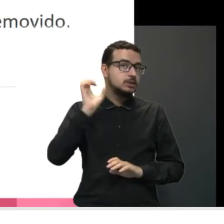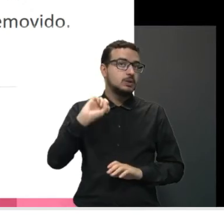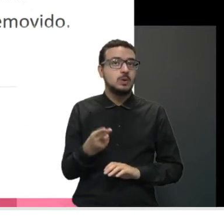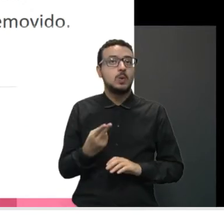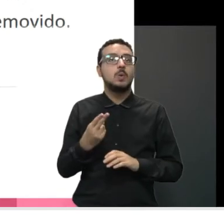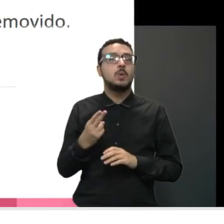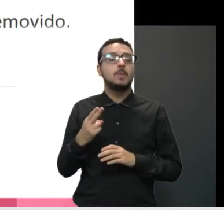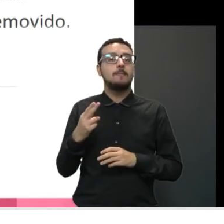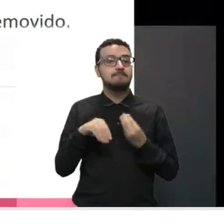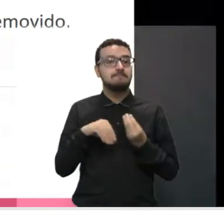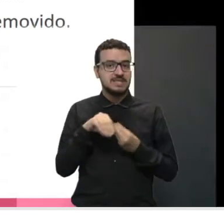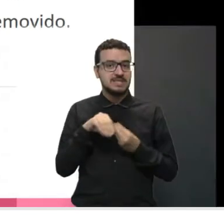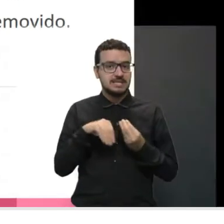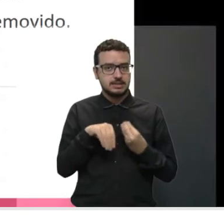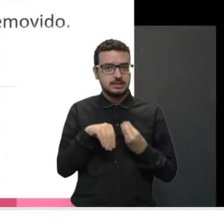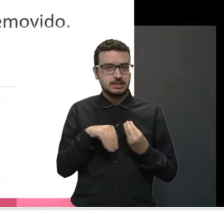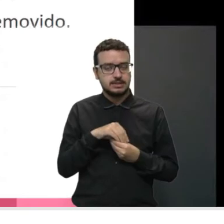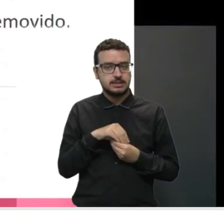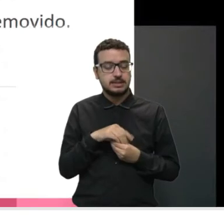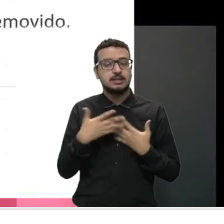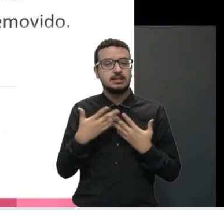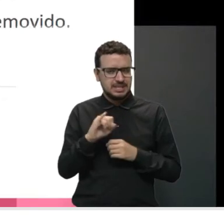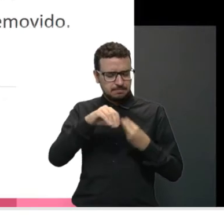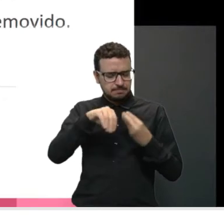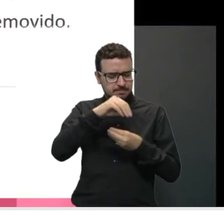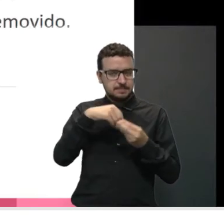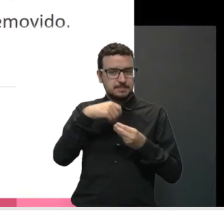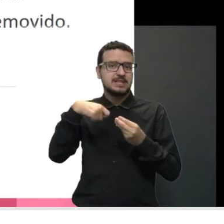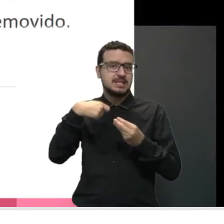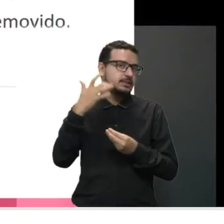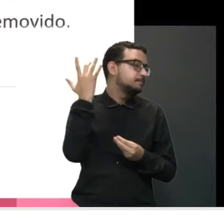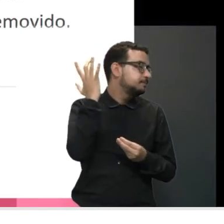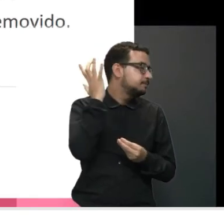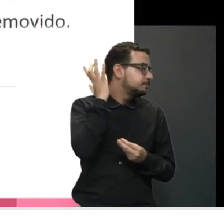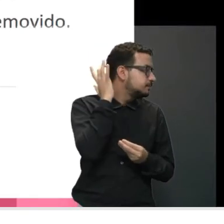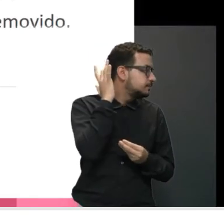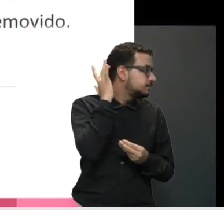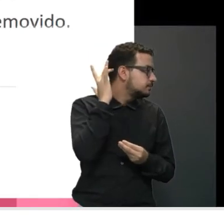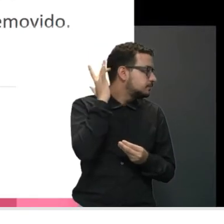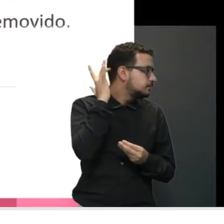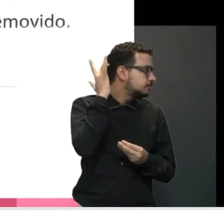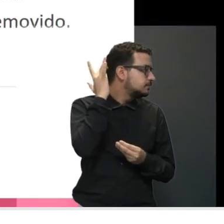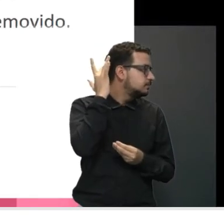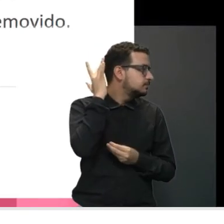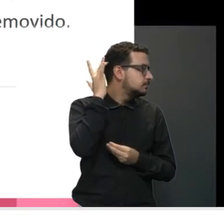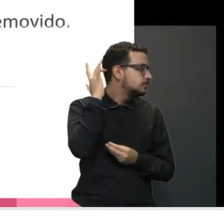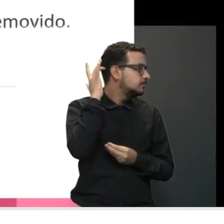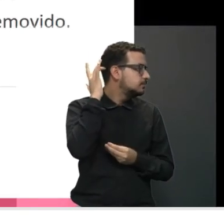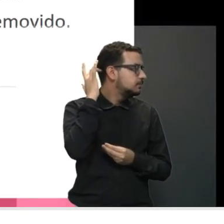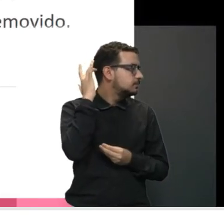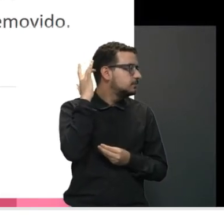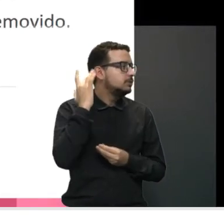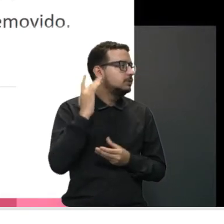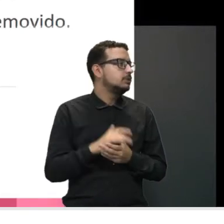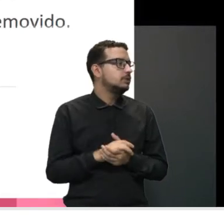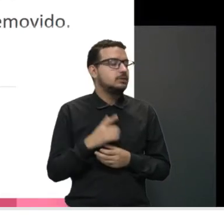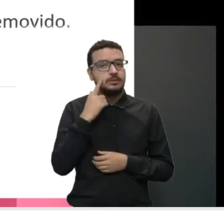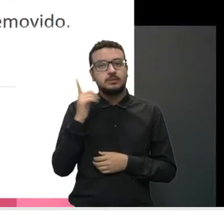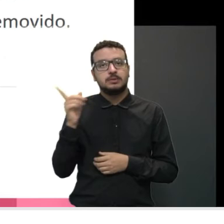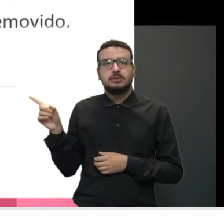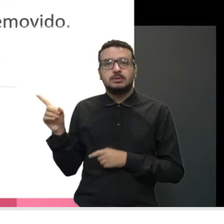Então, aqui nós temos uma figura que vai demonstrar que o implante coclear é um eletrodo que vai substituir a cóclea que